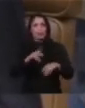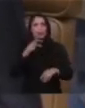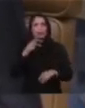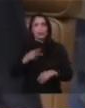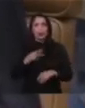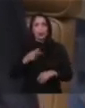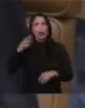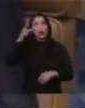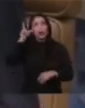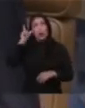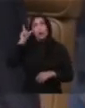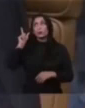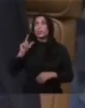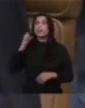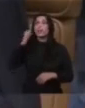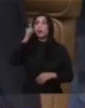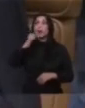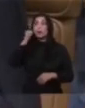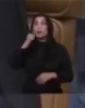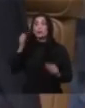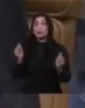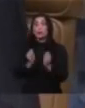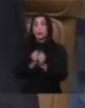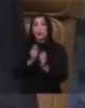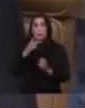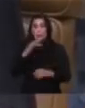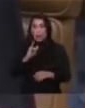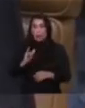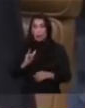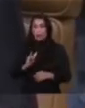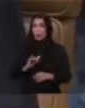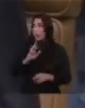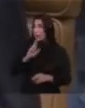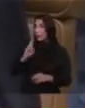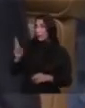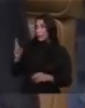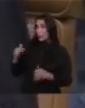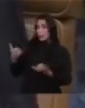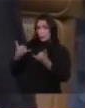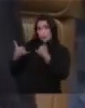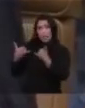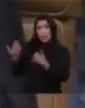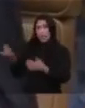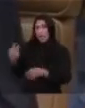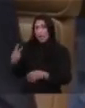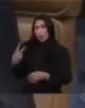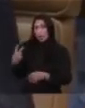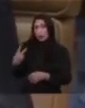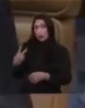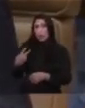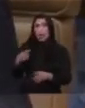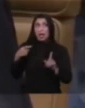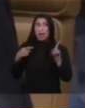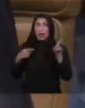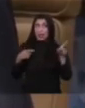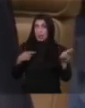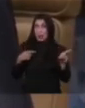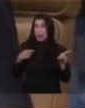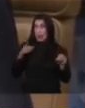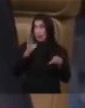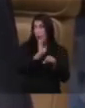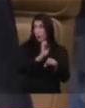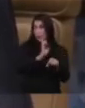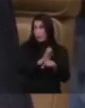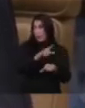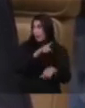pai. E eu respondo a ele, inclusive nós brincamos que eleição em Roraima